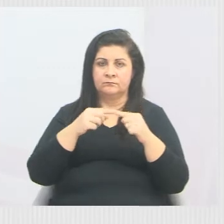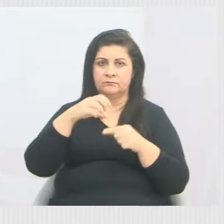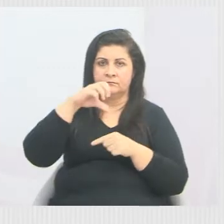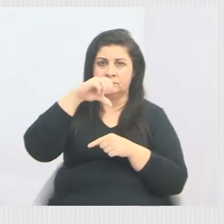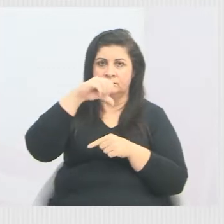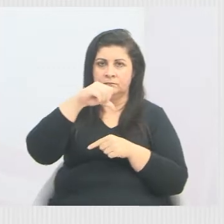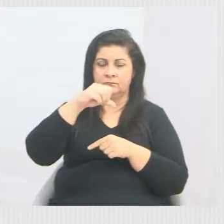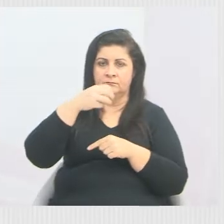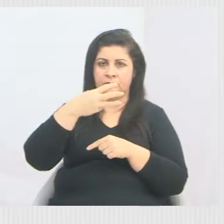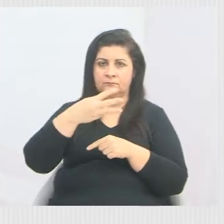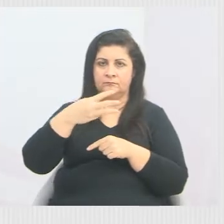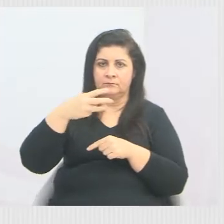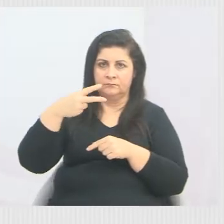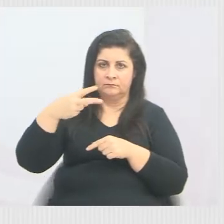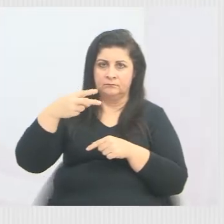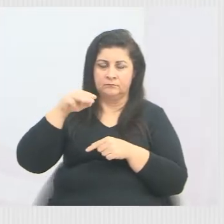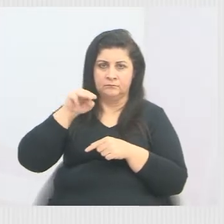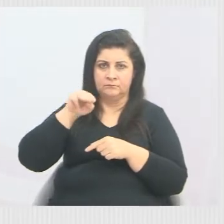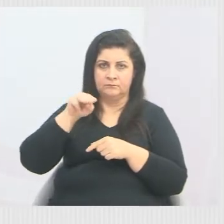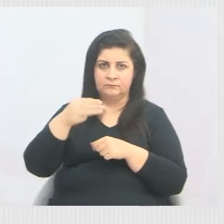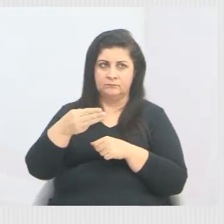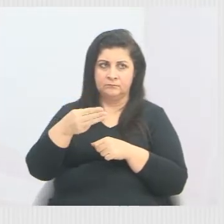de